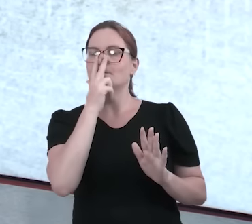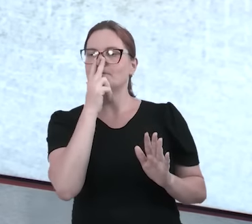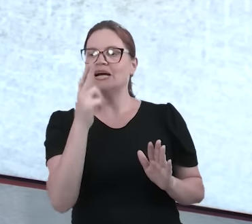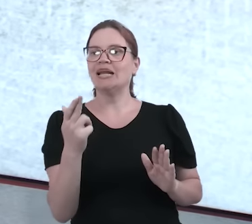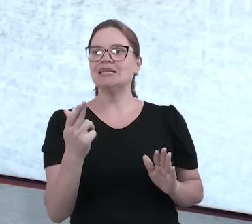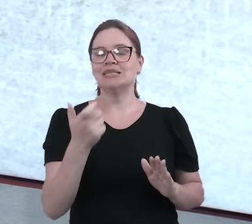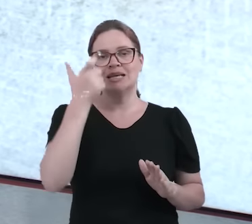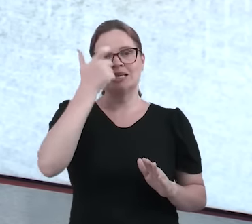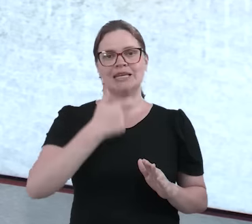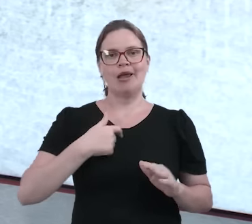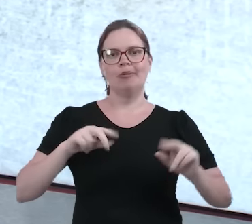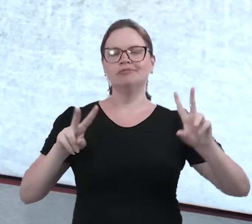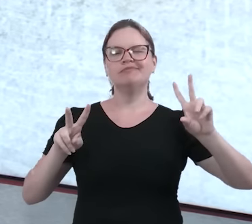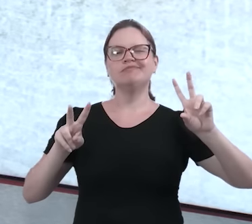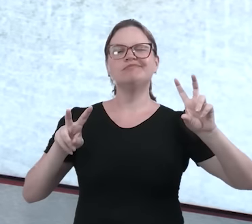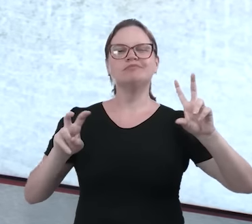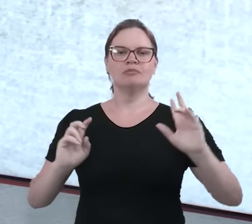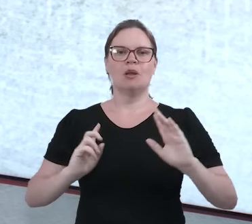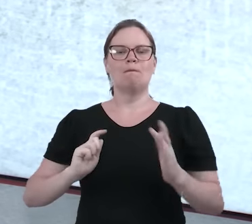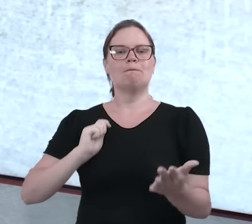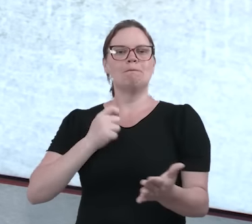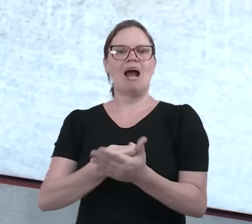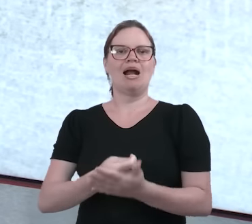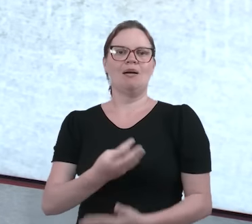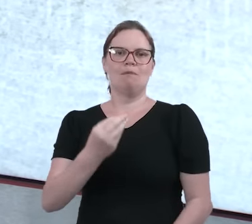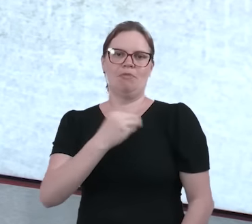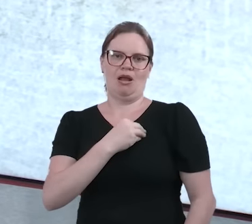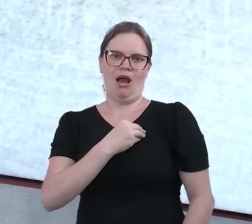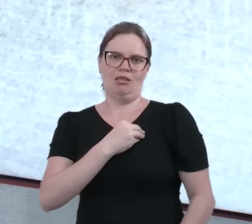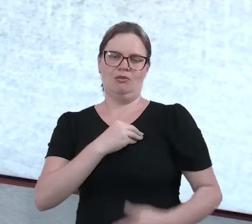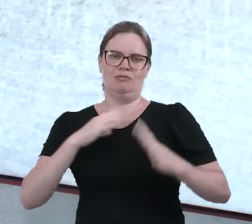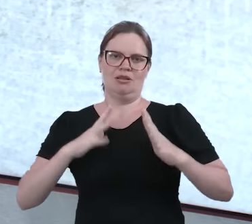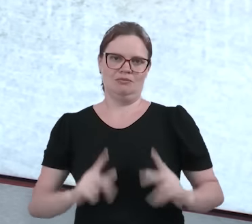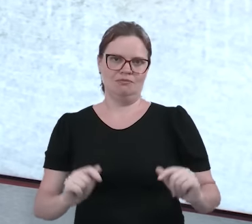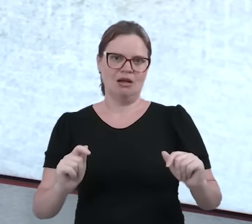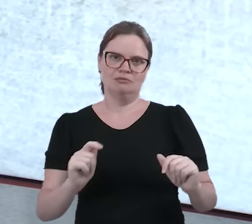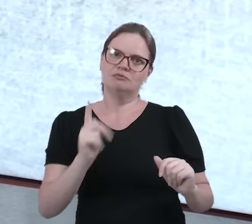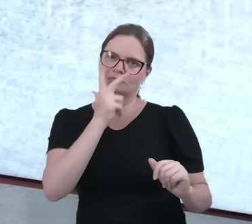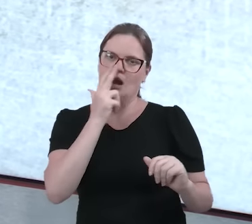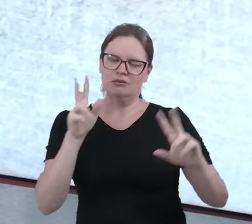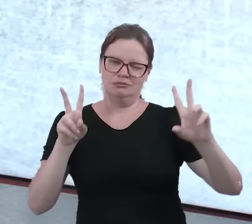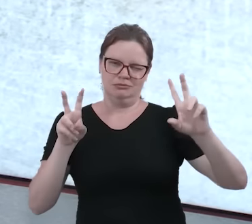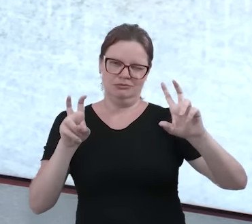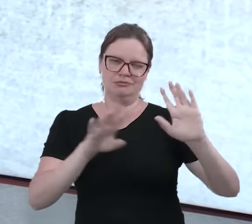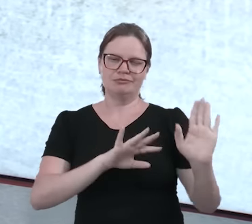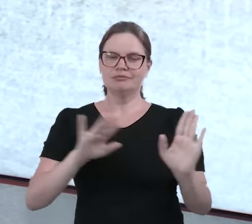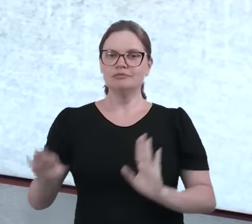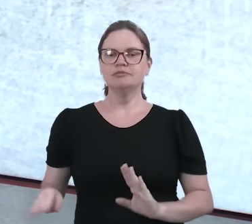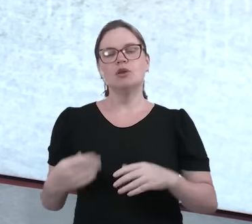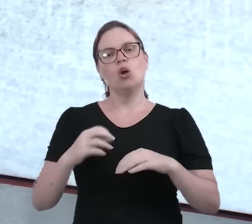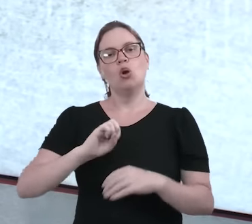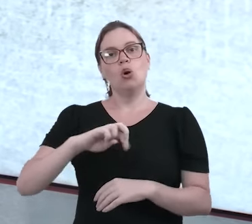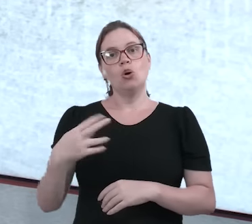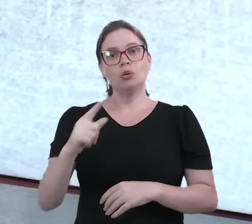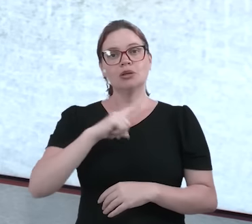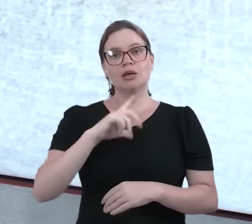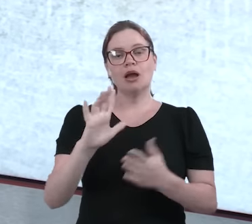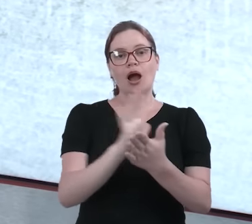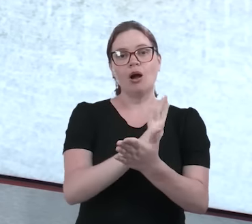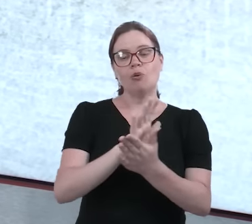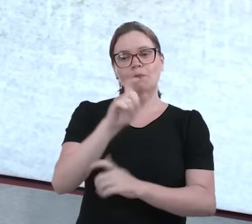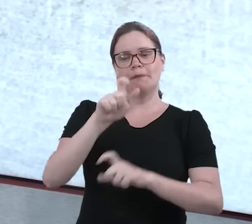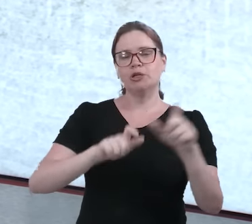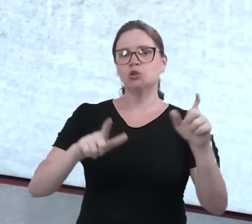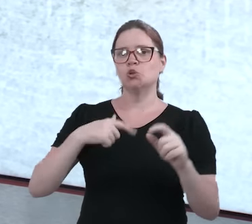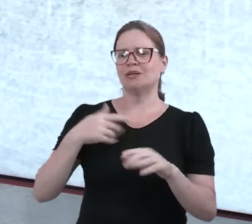aspas, pagar os pecados. Mas também tem aqueles que tiveram até algum problema em frequentar igrejas